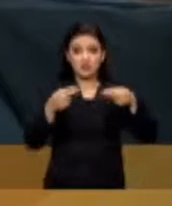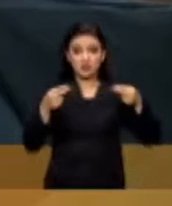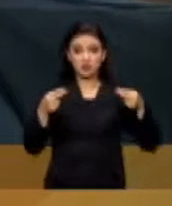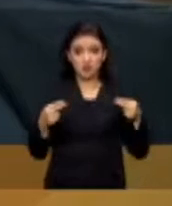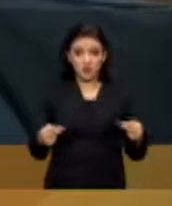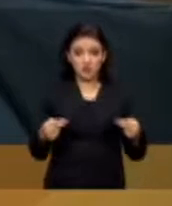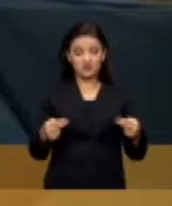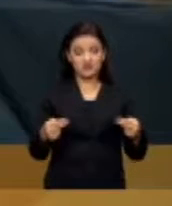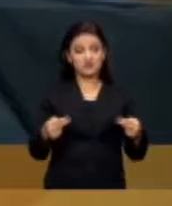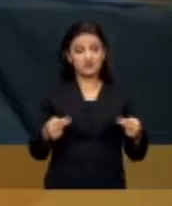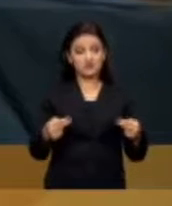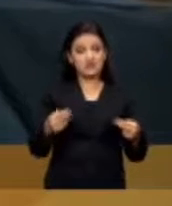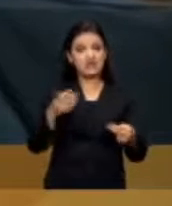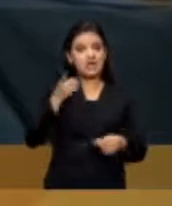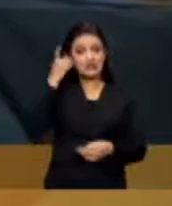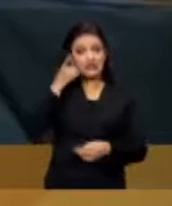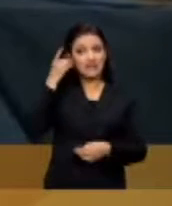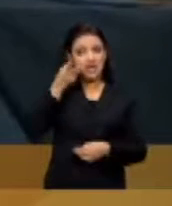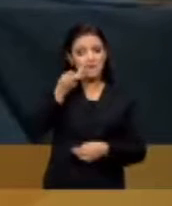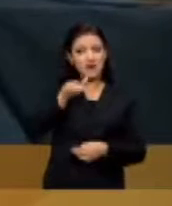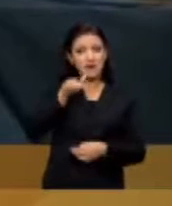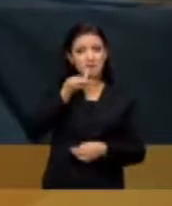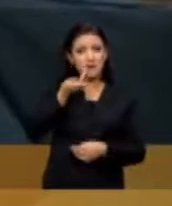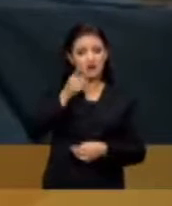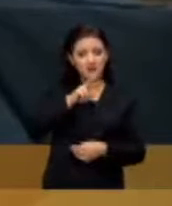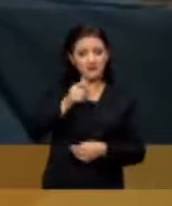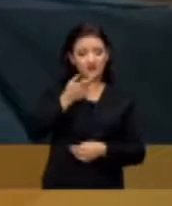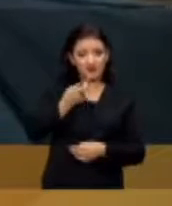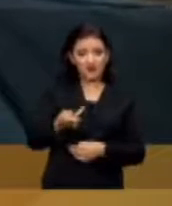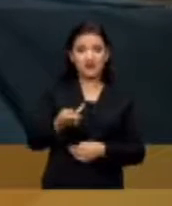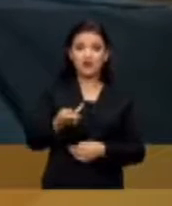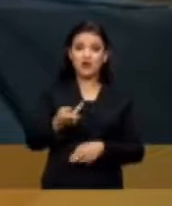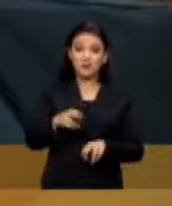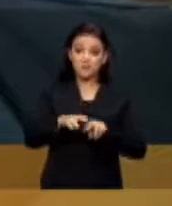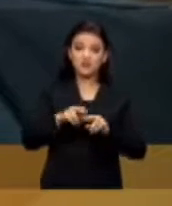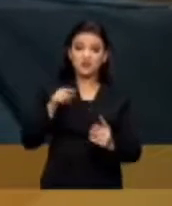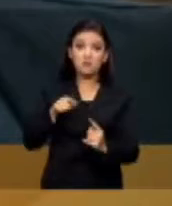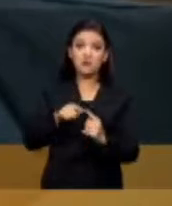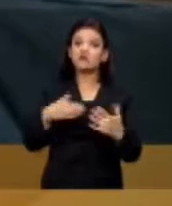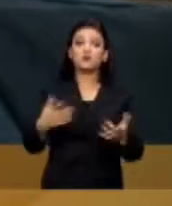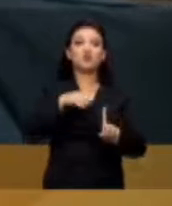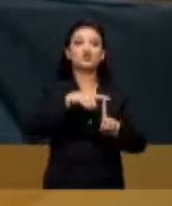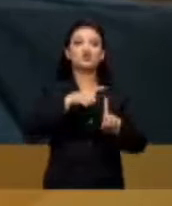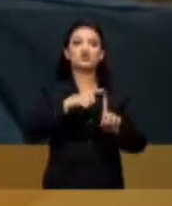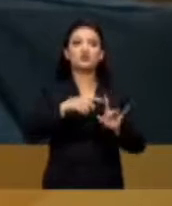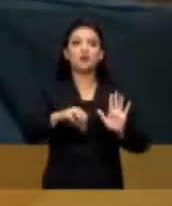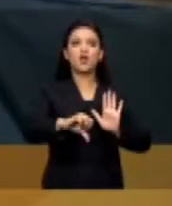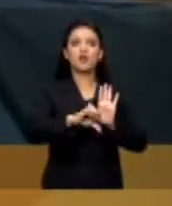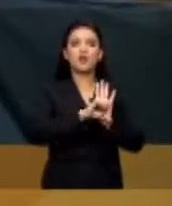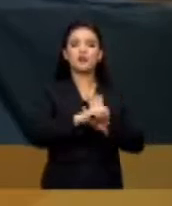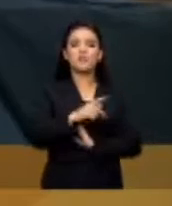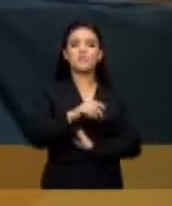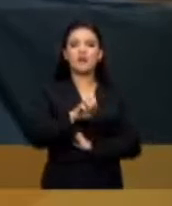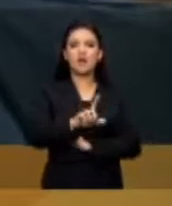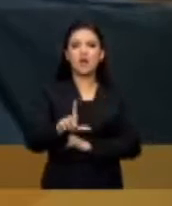afirmações cometidas pelo denunciado que caracterizam os tipos penais aqui postos